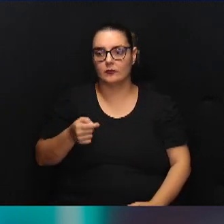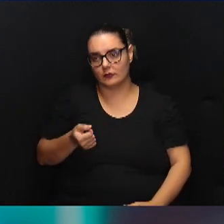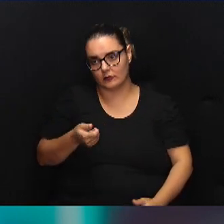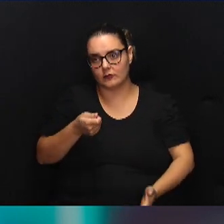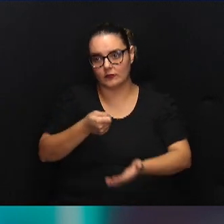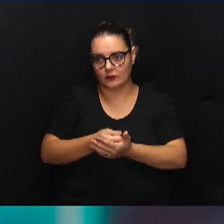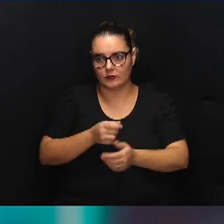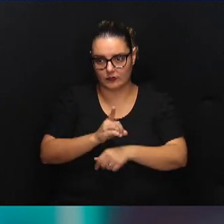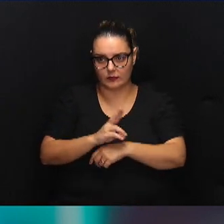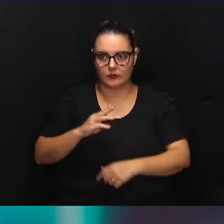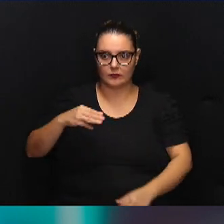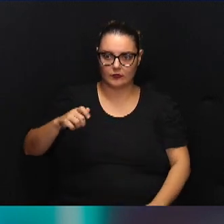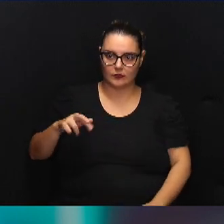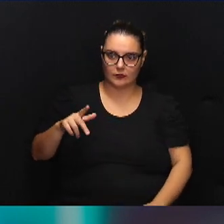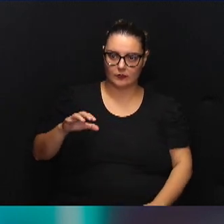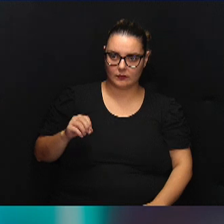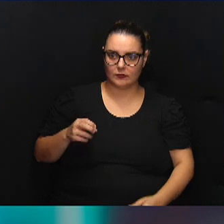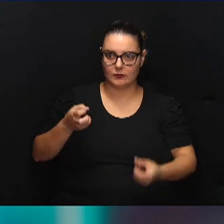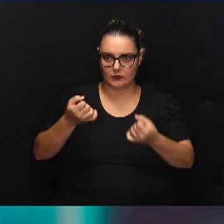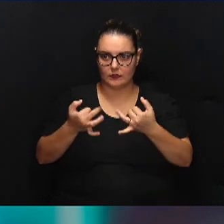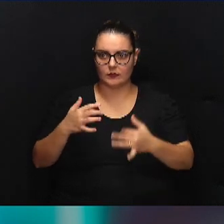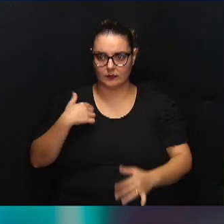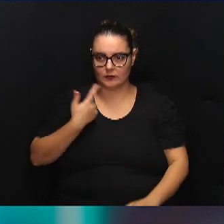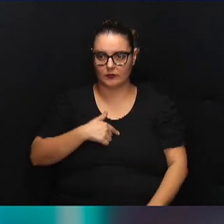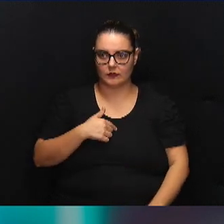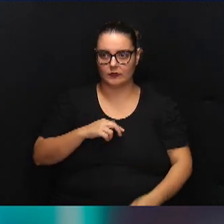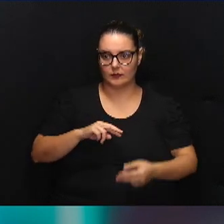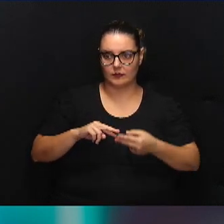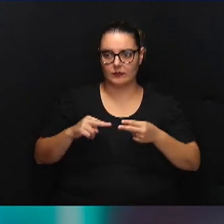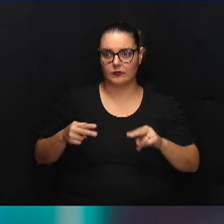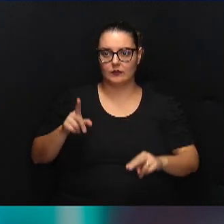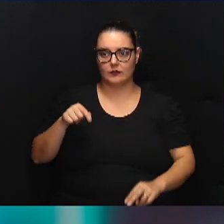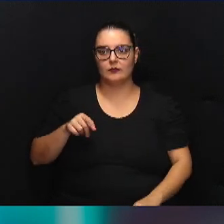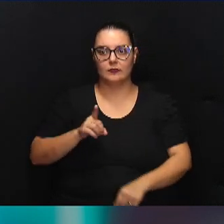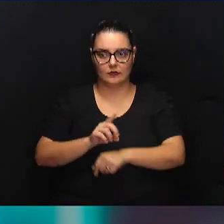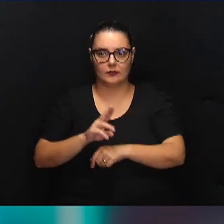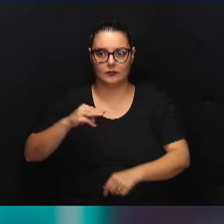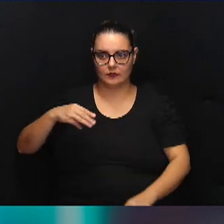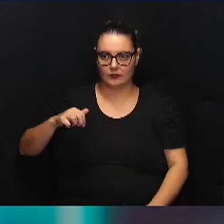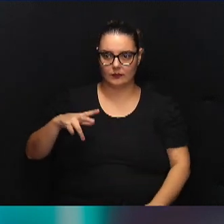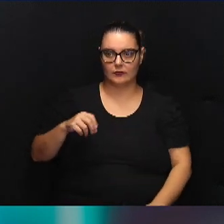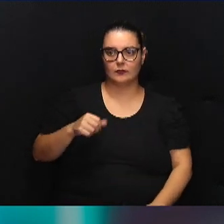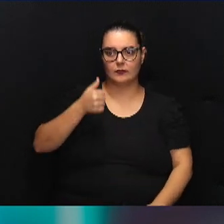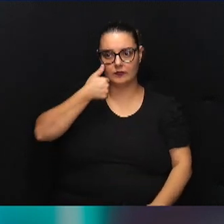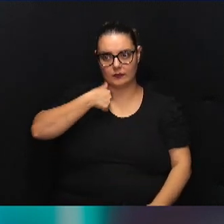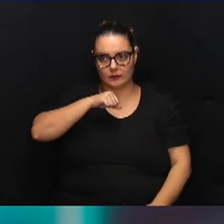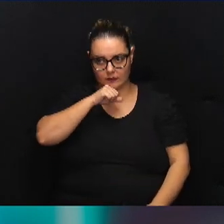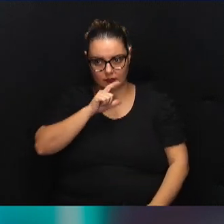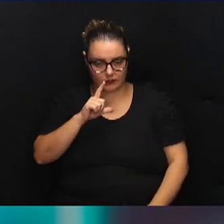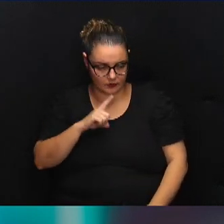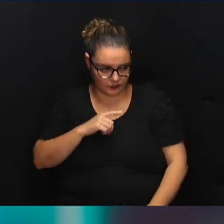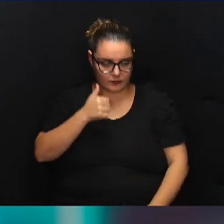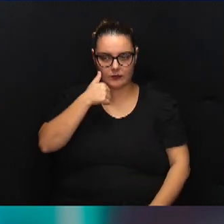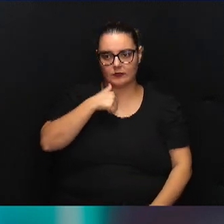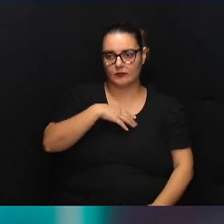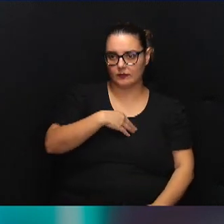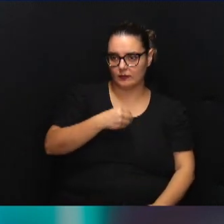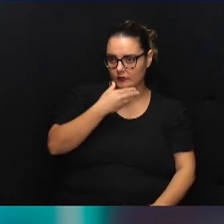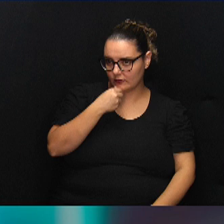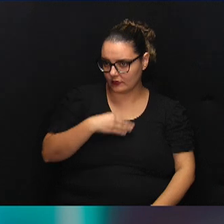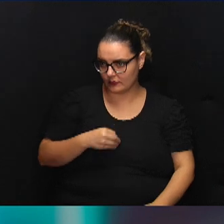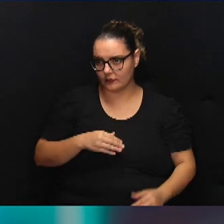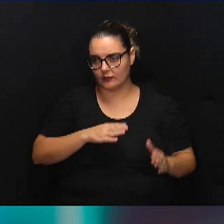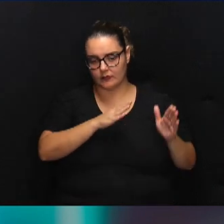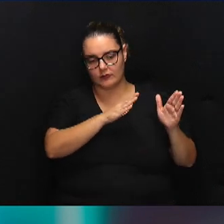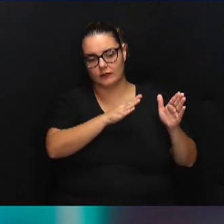o Dr. Marcelo pode explicar para a gente, genético, né, Dr. Marcelo? A mãe vai ter, o filho, né, vai ter uma